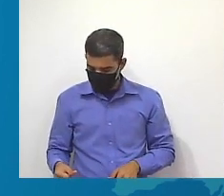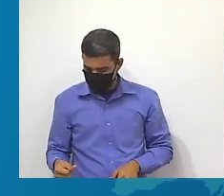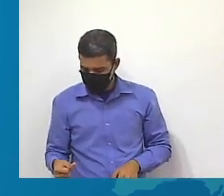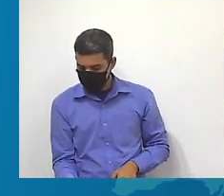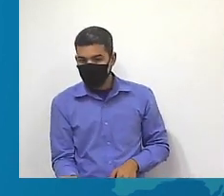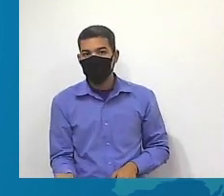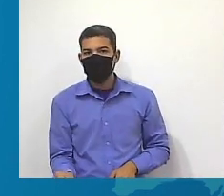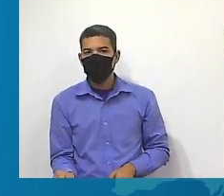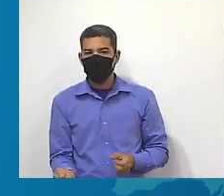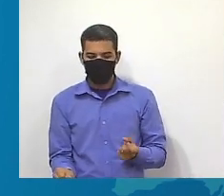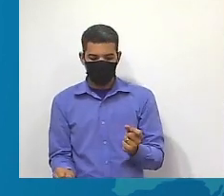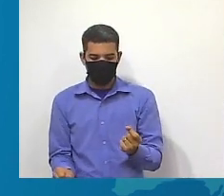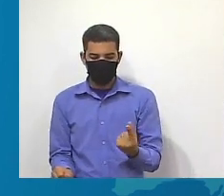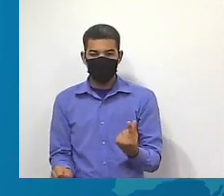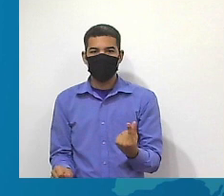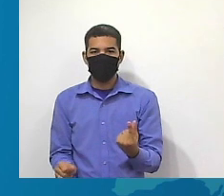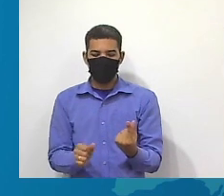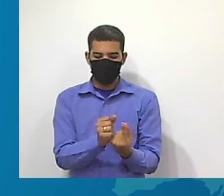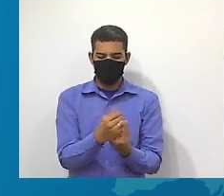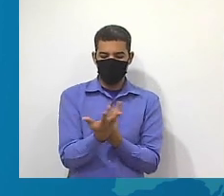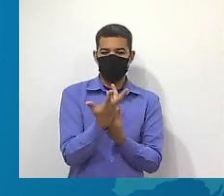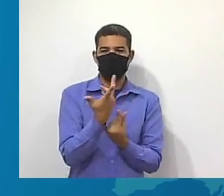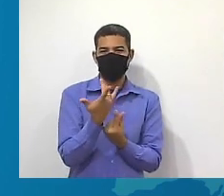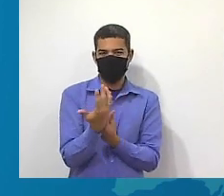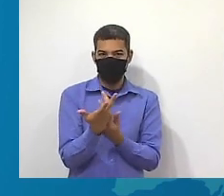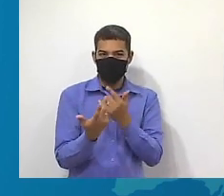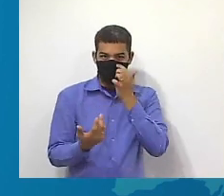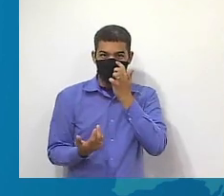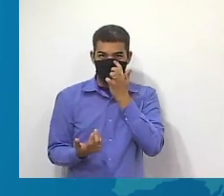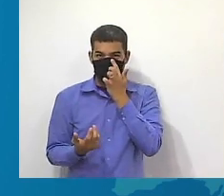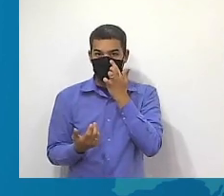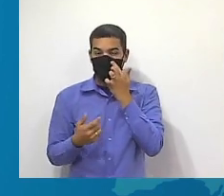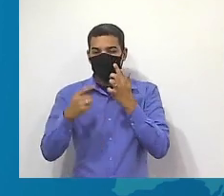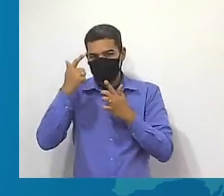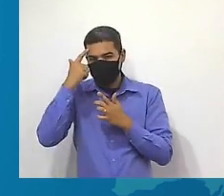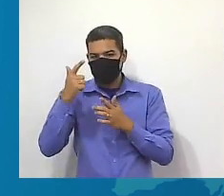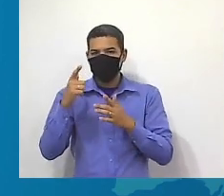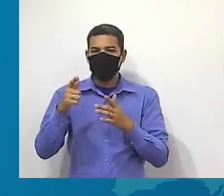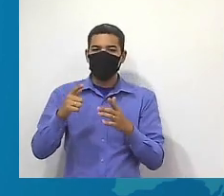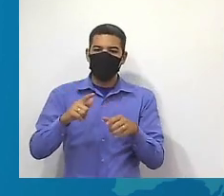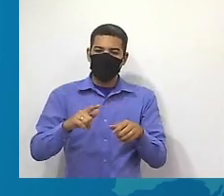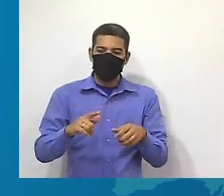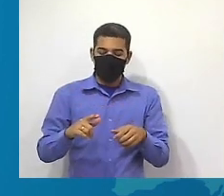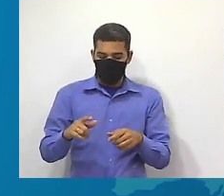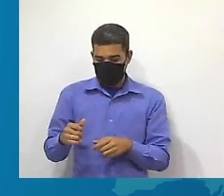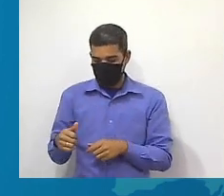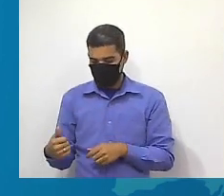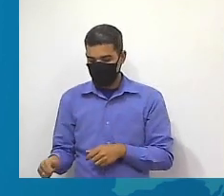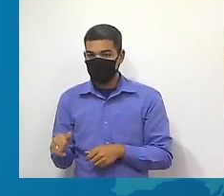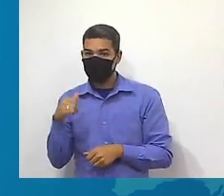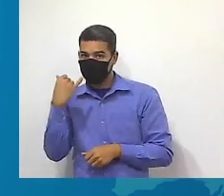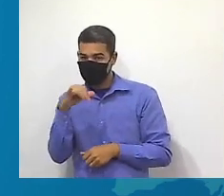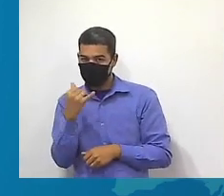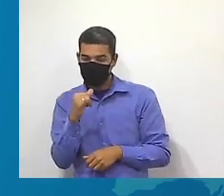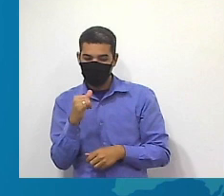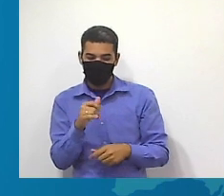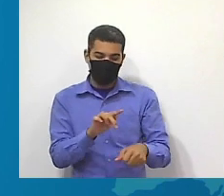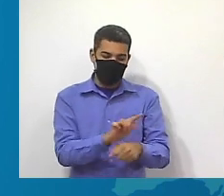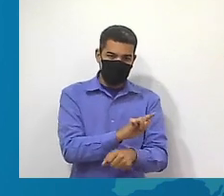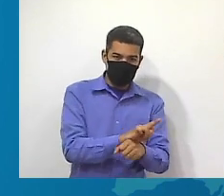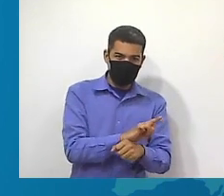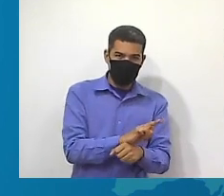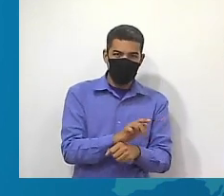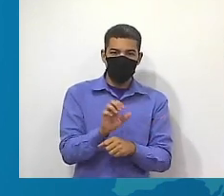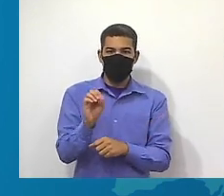dispara uma corrente elétrica. Aquela corrente elétrica, mais o gás de cozinha, mais o oxigênio, é que vai iniciar